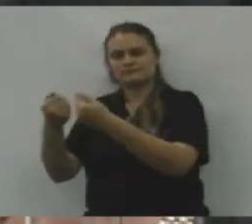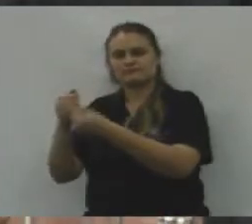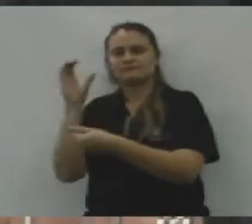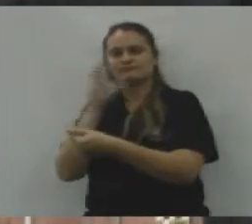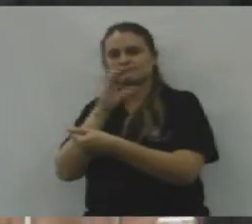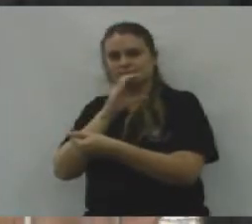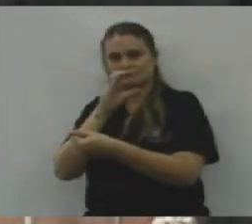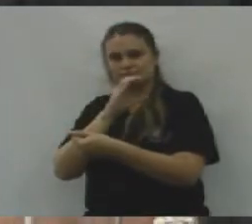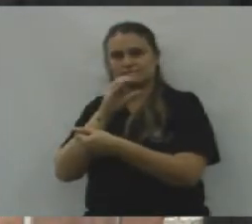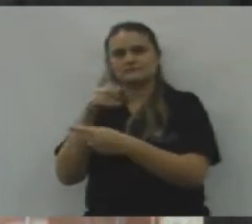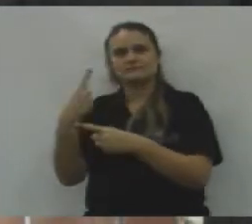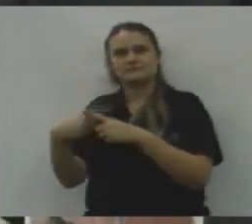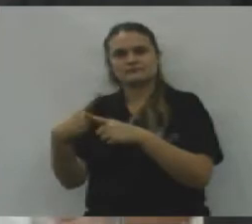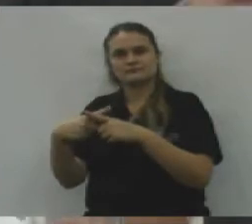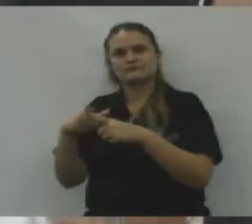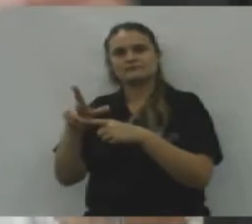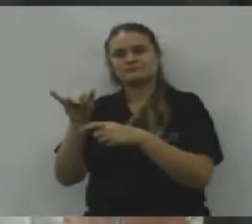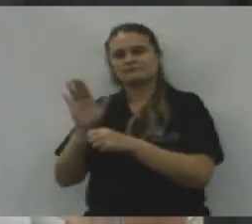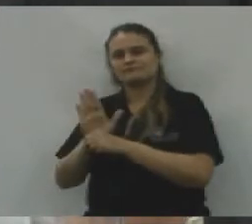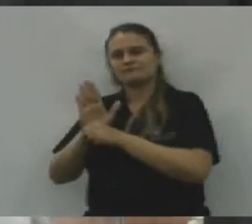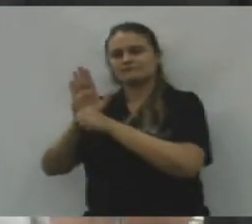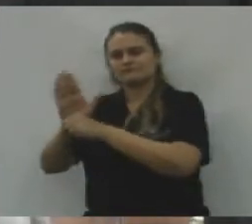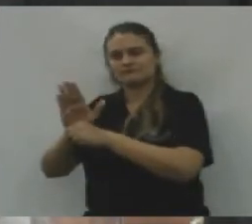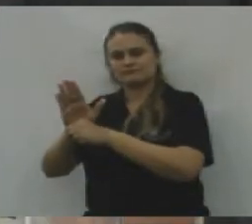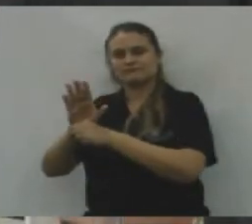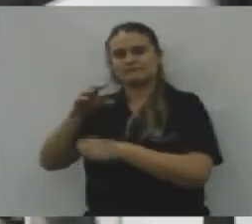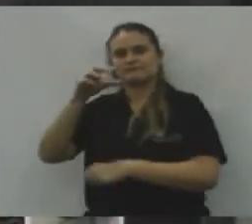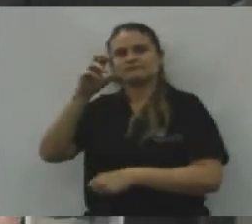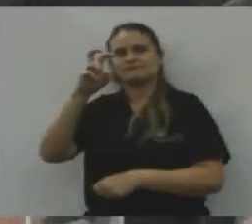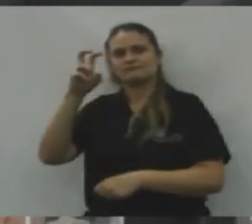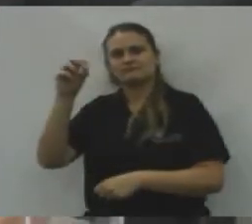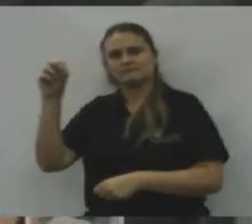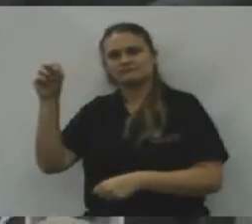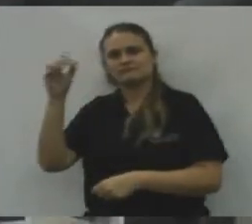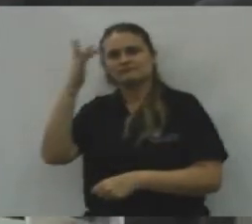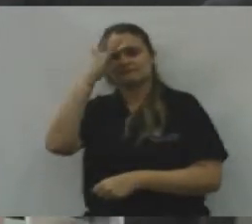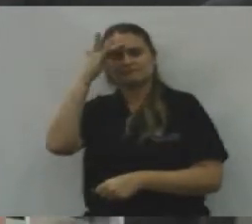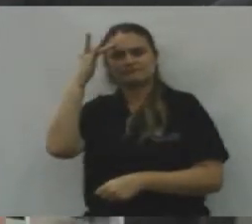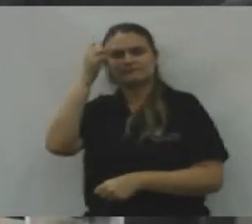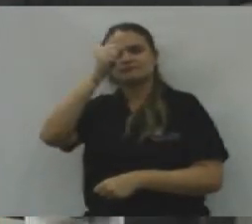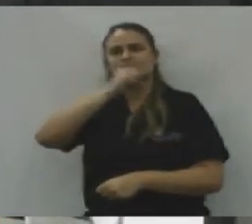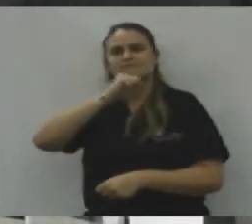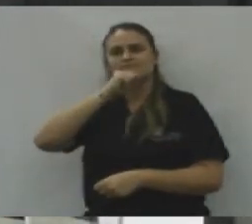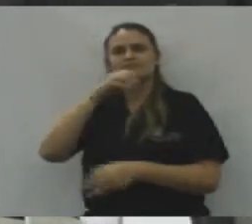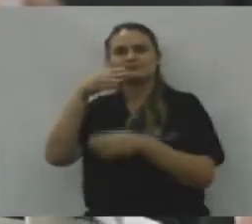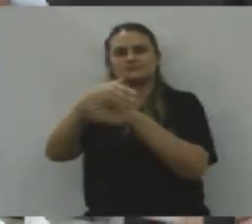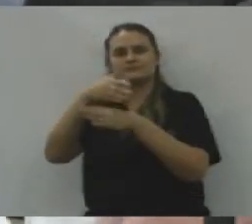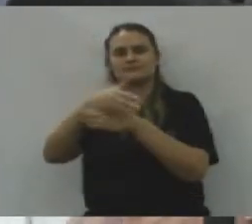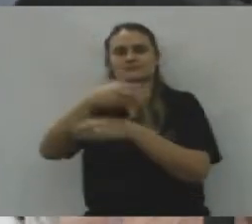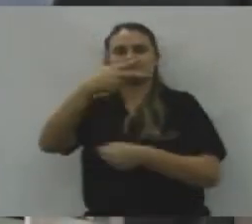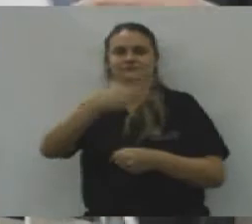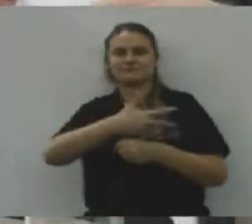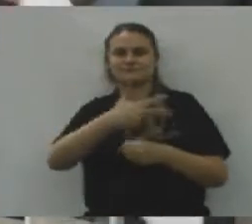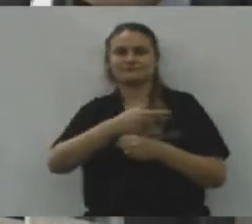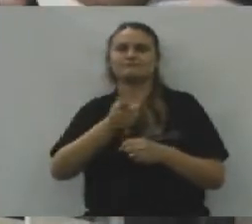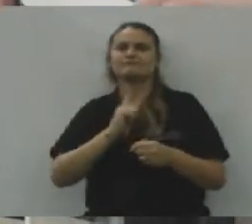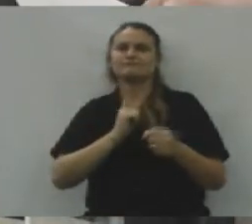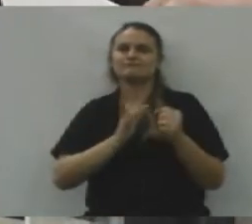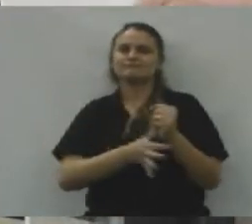antes, porque vai beneficiar mais de 500 idosos, qual terão mais comodidade e